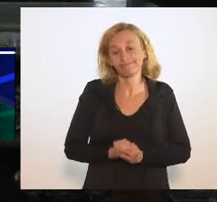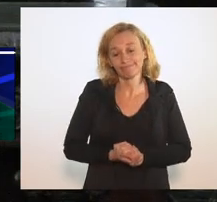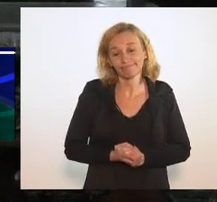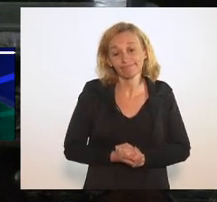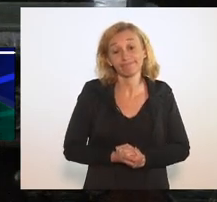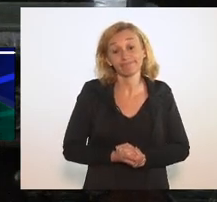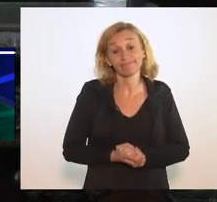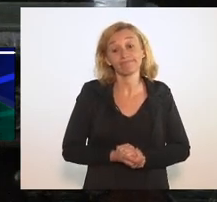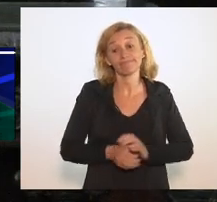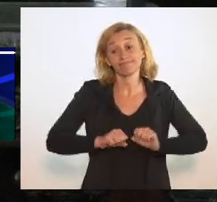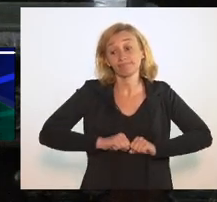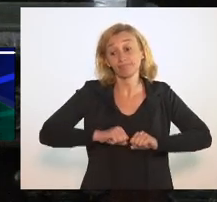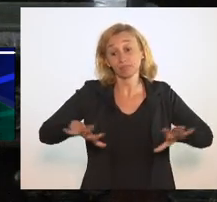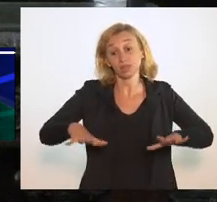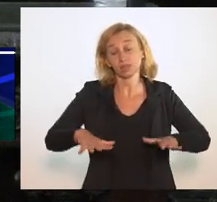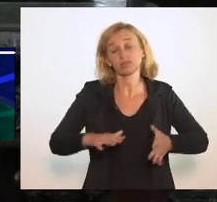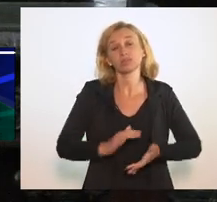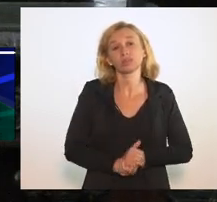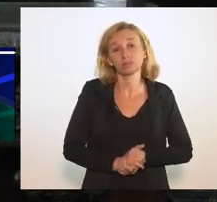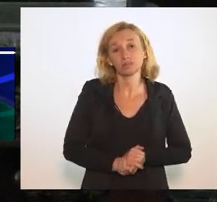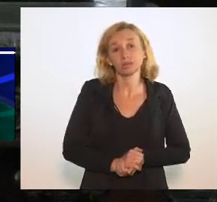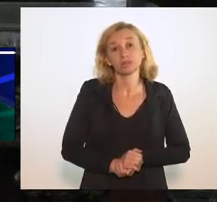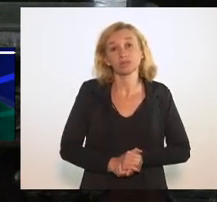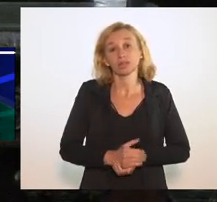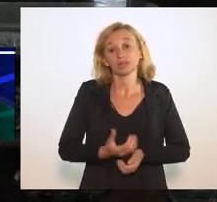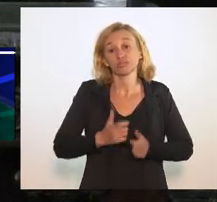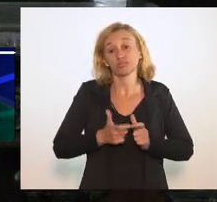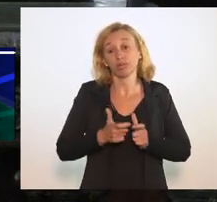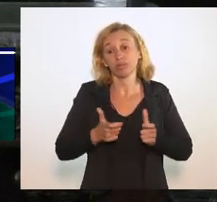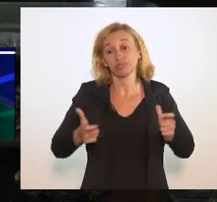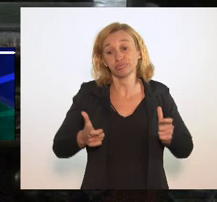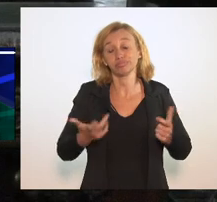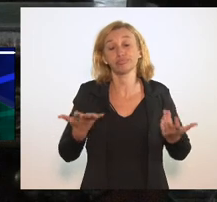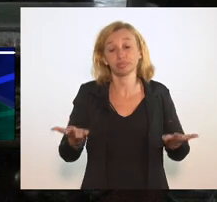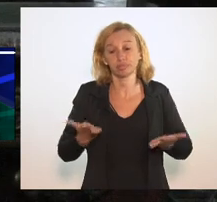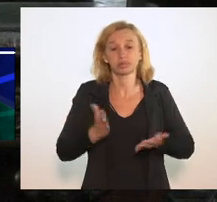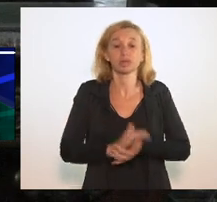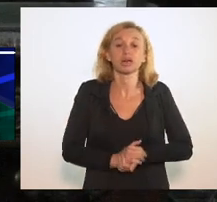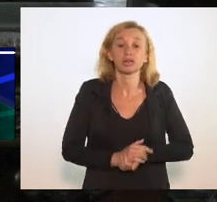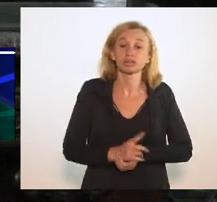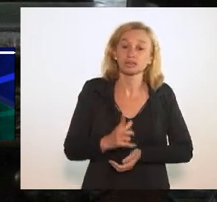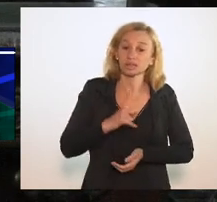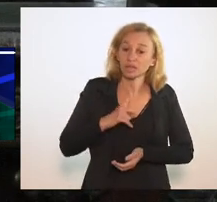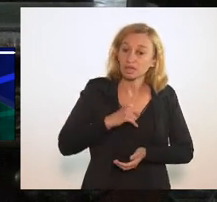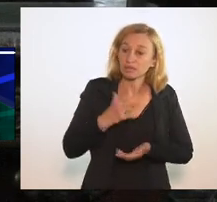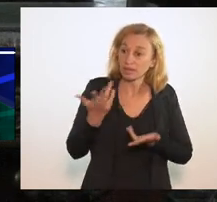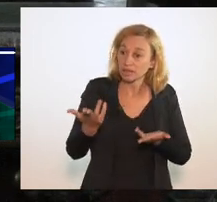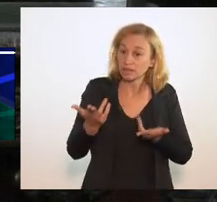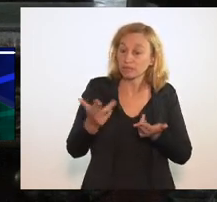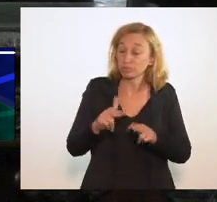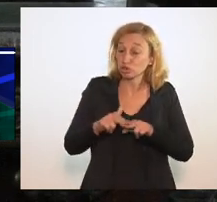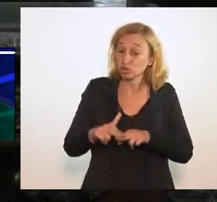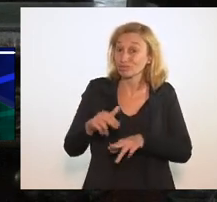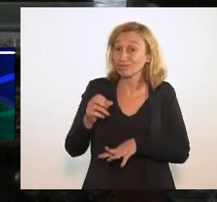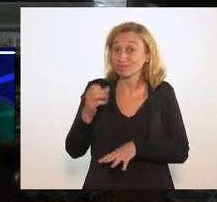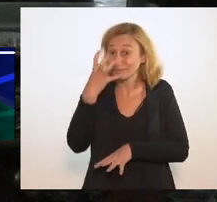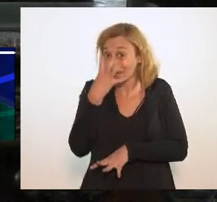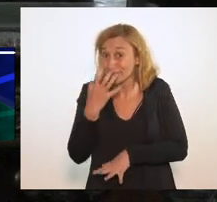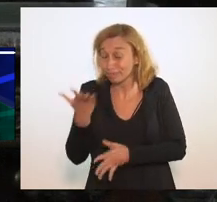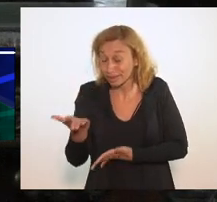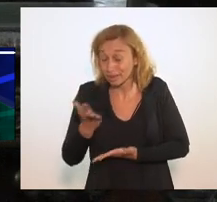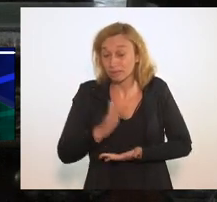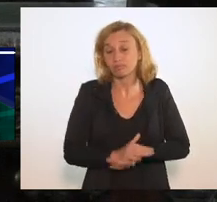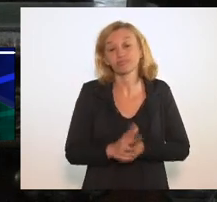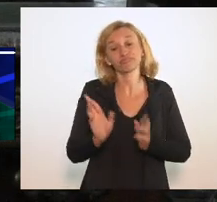Então, com a pandemia, isso se agravou, né? A gente teve aí consequências seríssimas